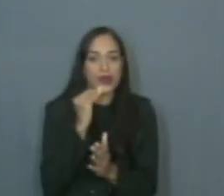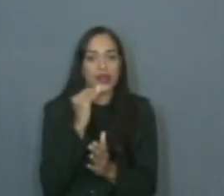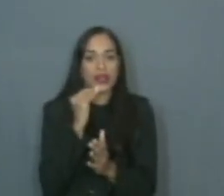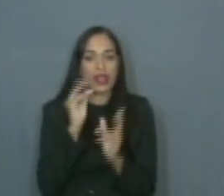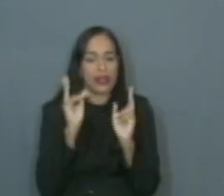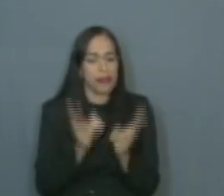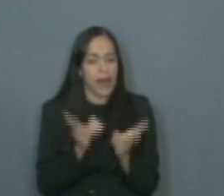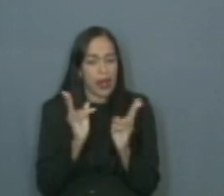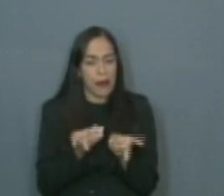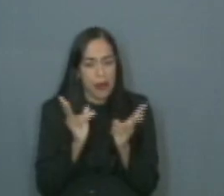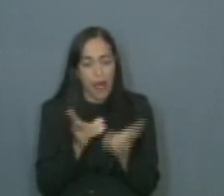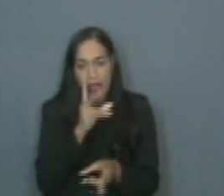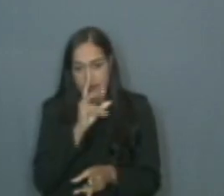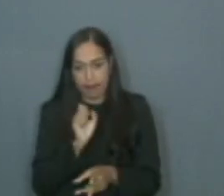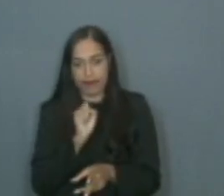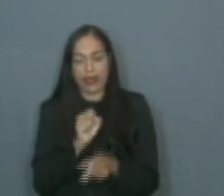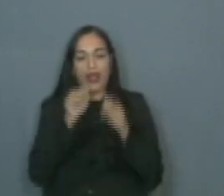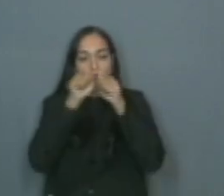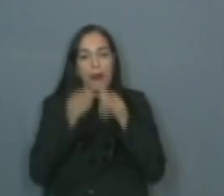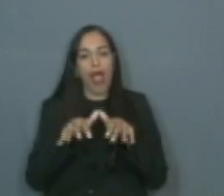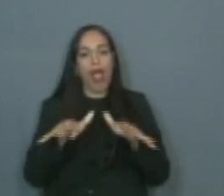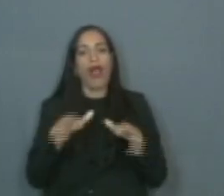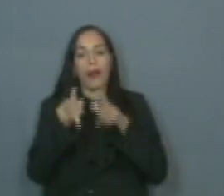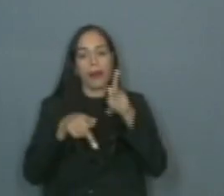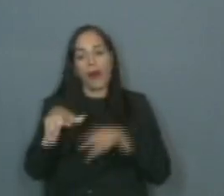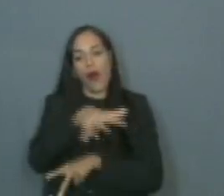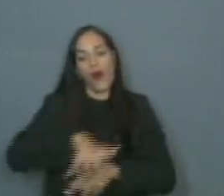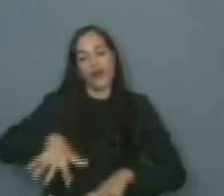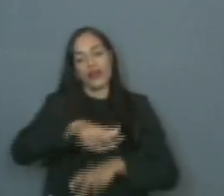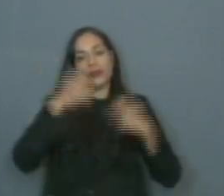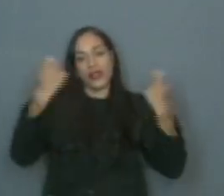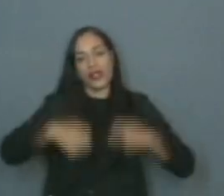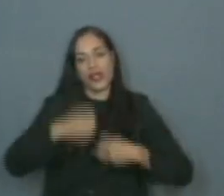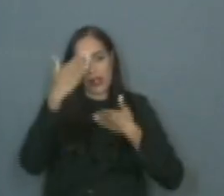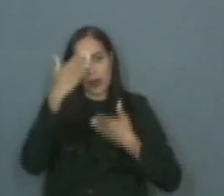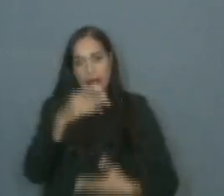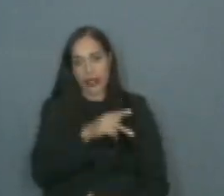sobre seguir firme, fazendo reverberar a voz daqueles que mais precisam. Muito obrigado, senhor presidente.